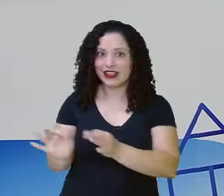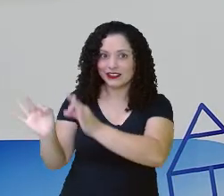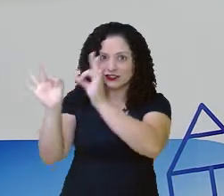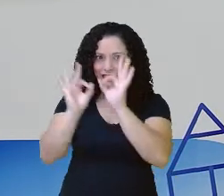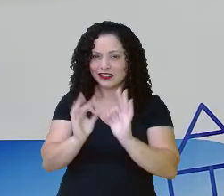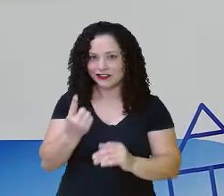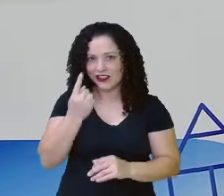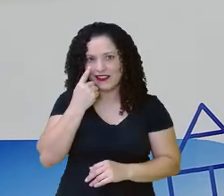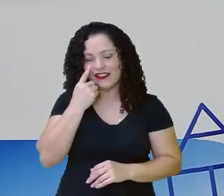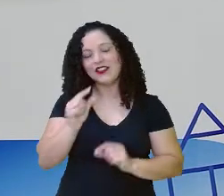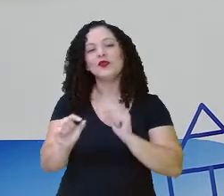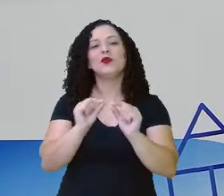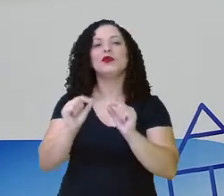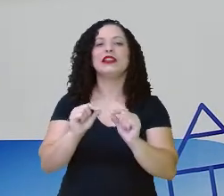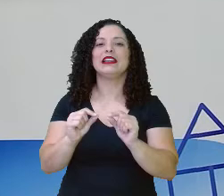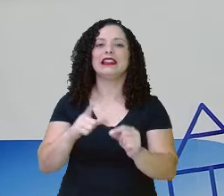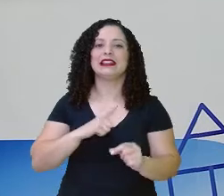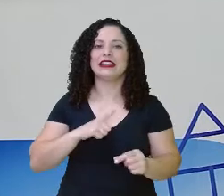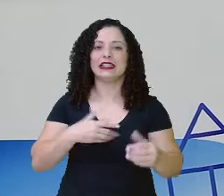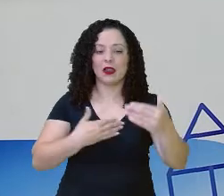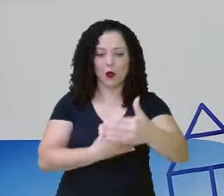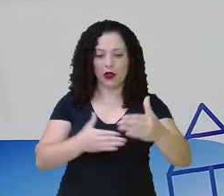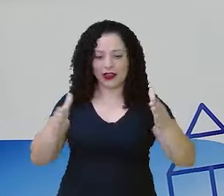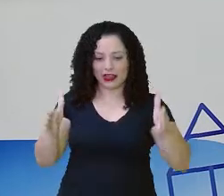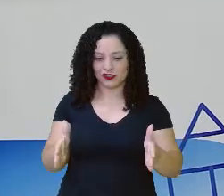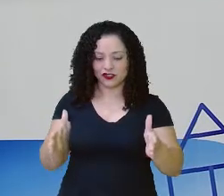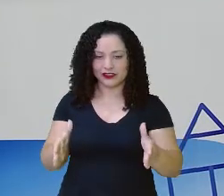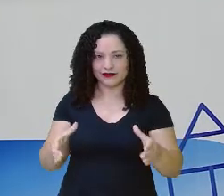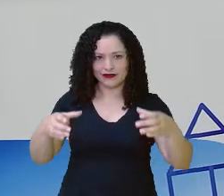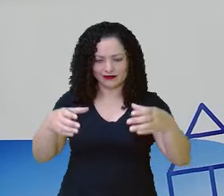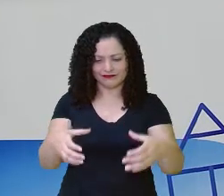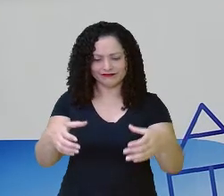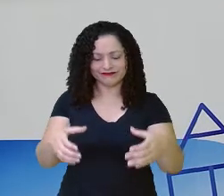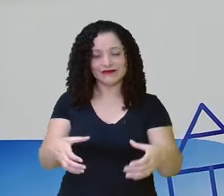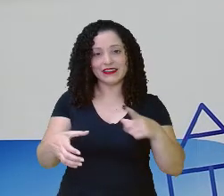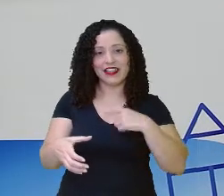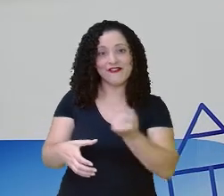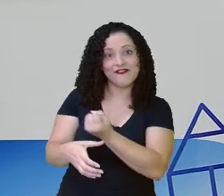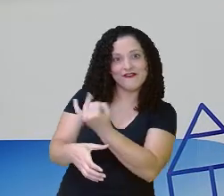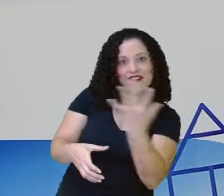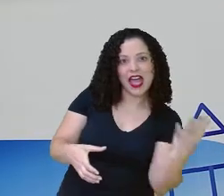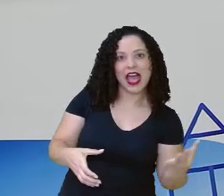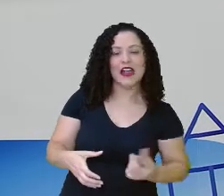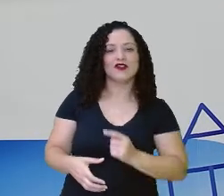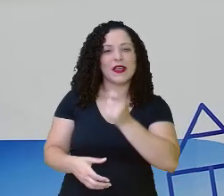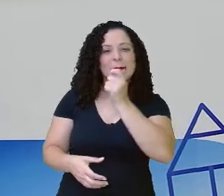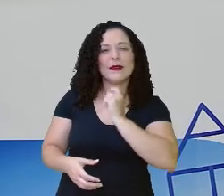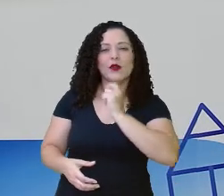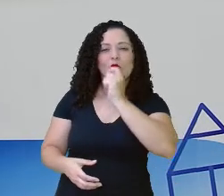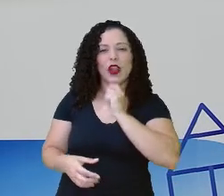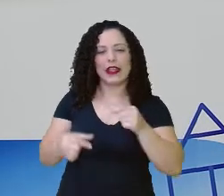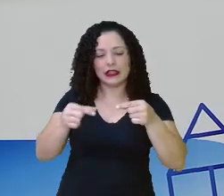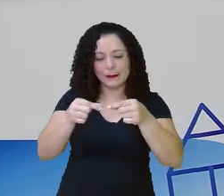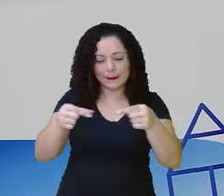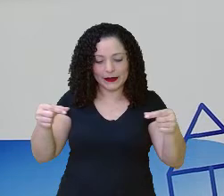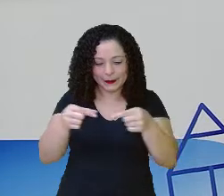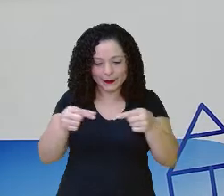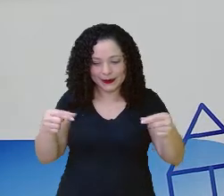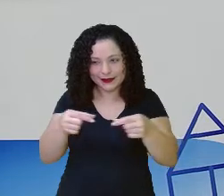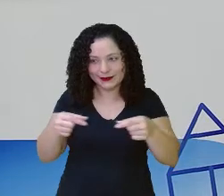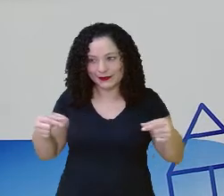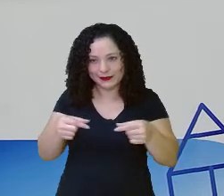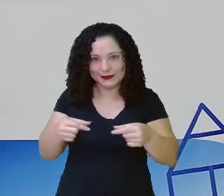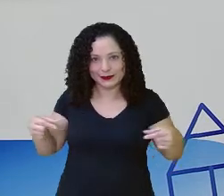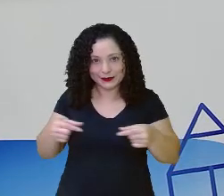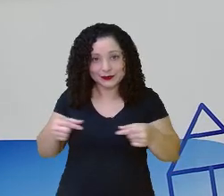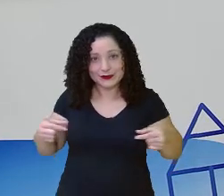uma caixinha. Você pegou vários palitos de sorvete, palitos de picolé, pegou vários desses palitos e construiu uma